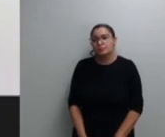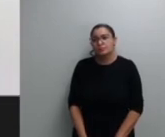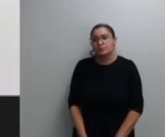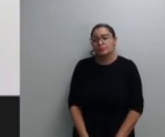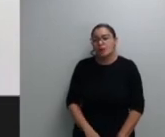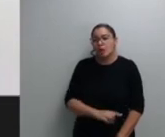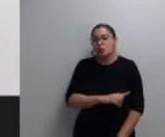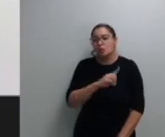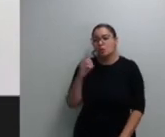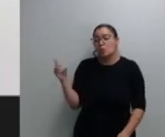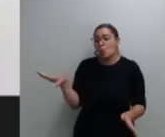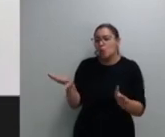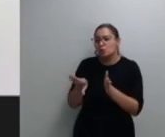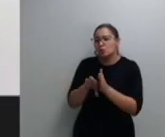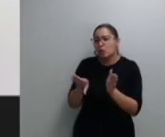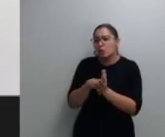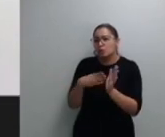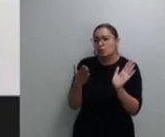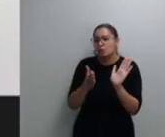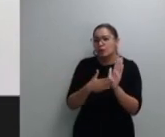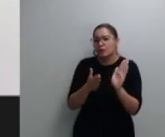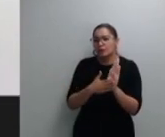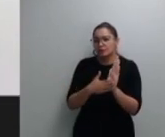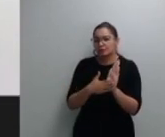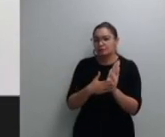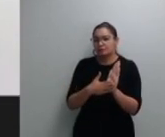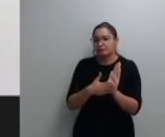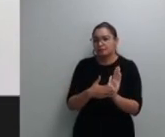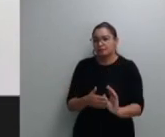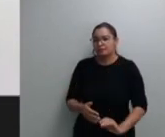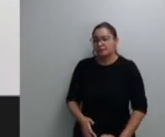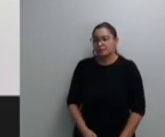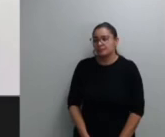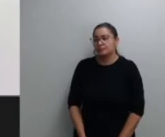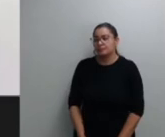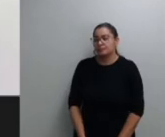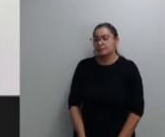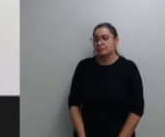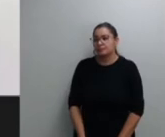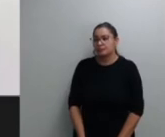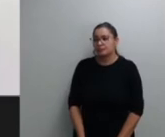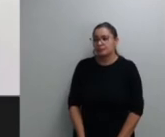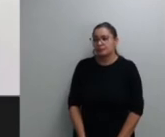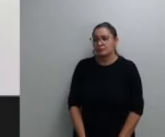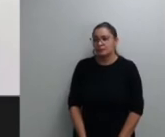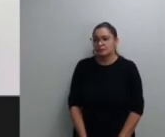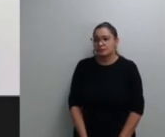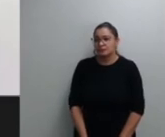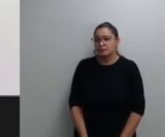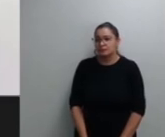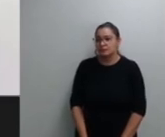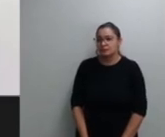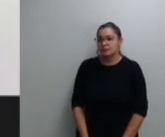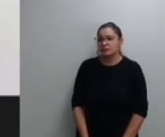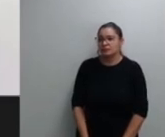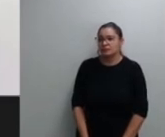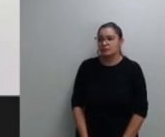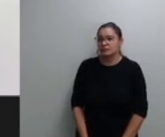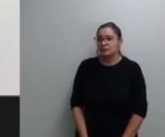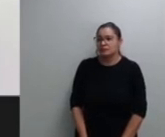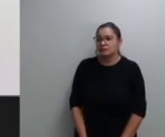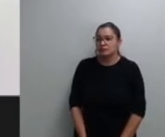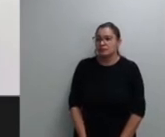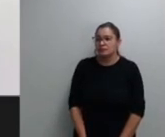ingresso dos autos no tribunal de contas dos autos que eu digo do procedimento administrativo referente a essa